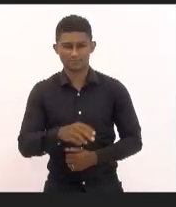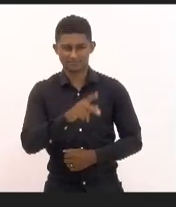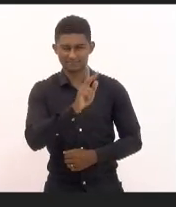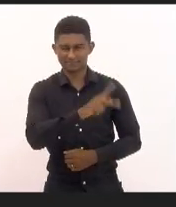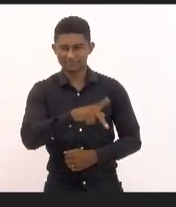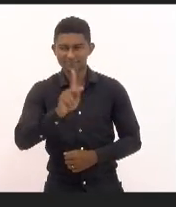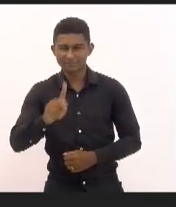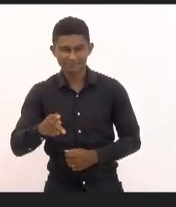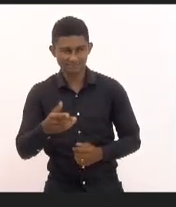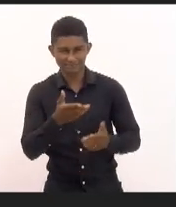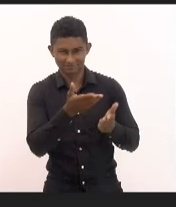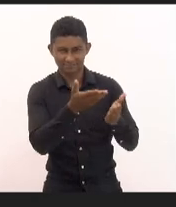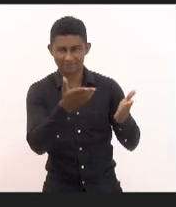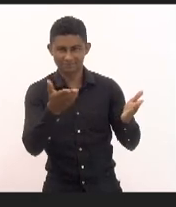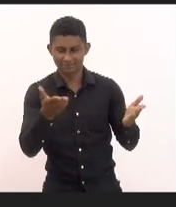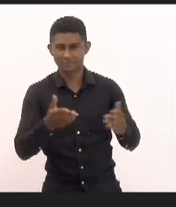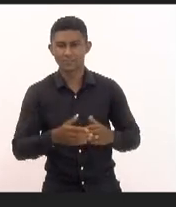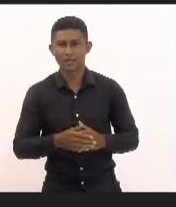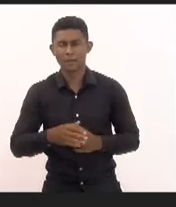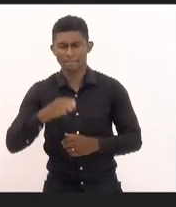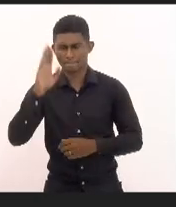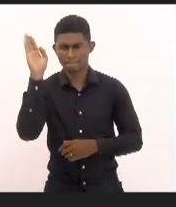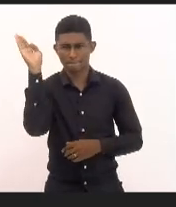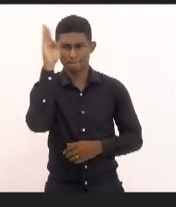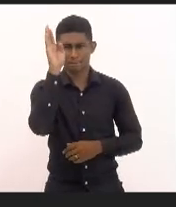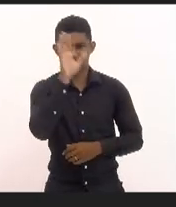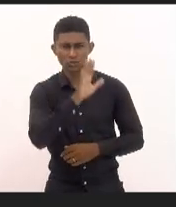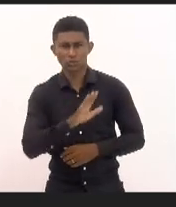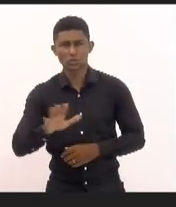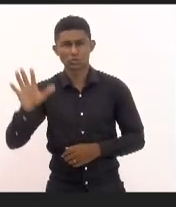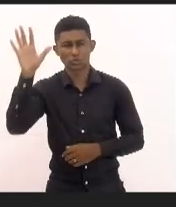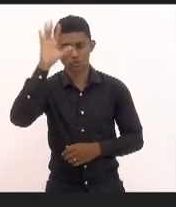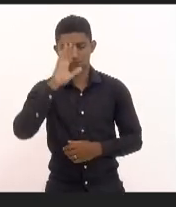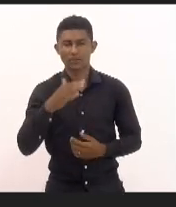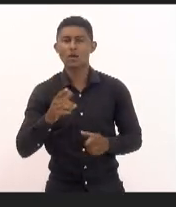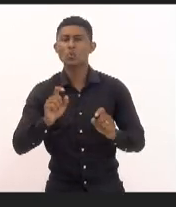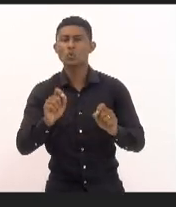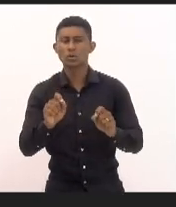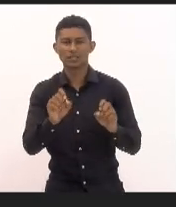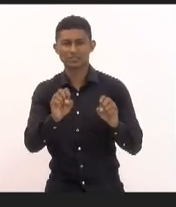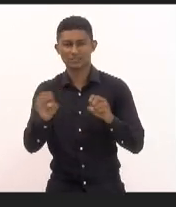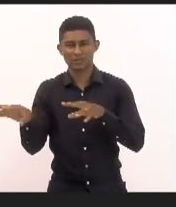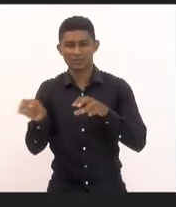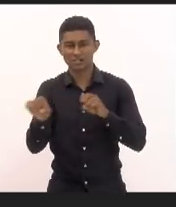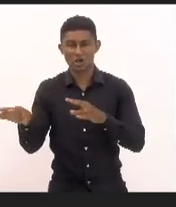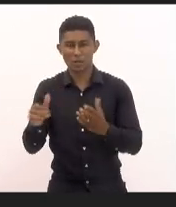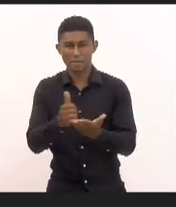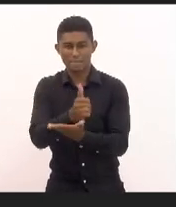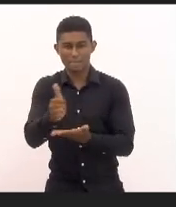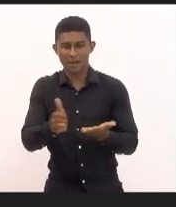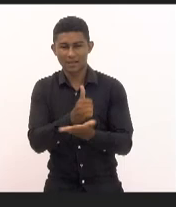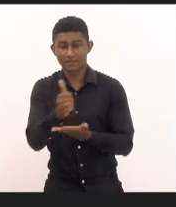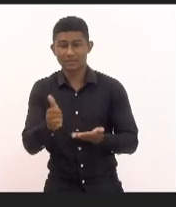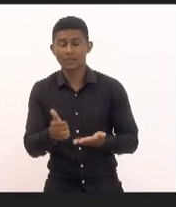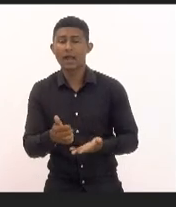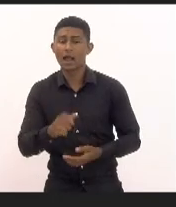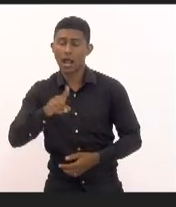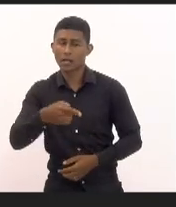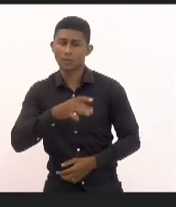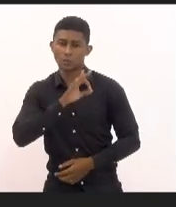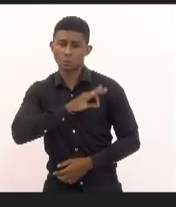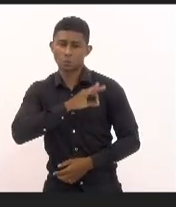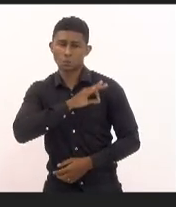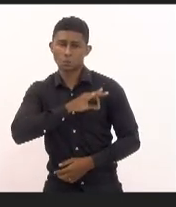professores de todo o Brasil, da educação básica, não é, tiveram aí um reajuste